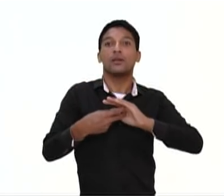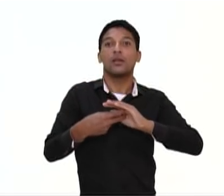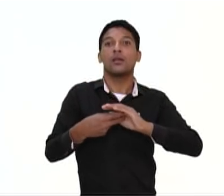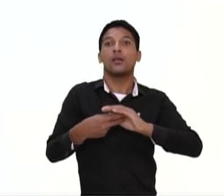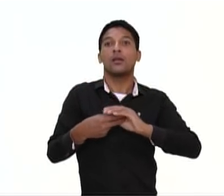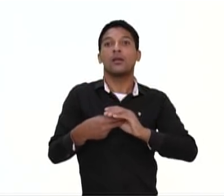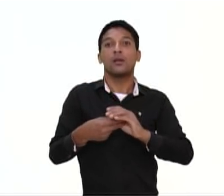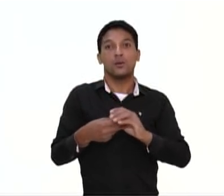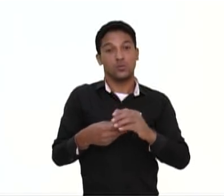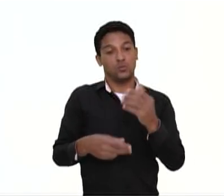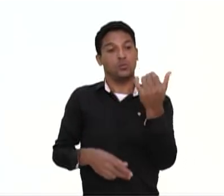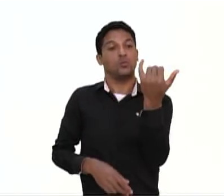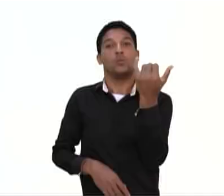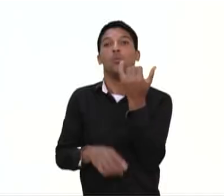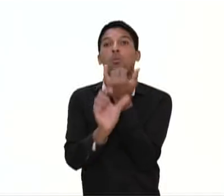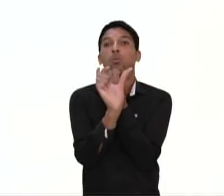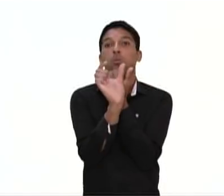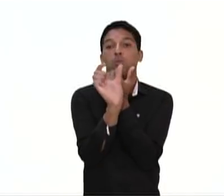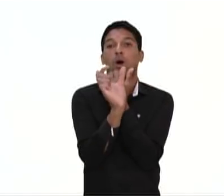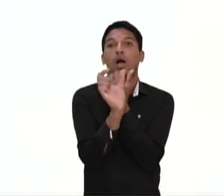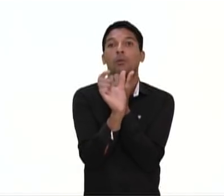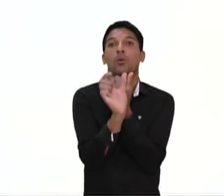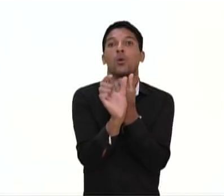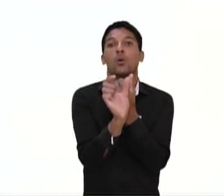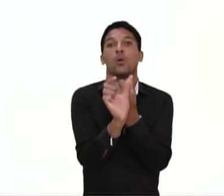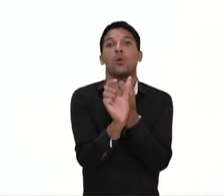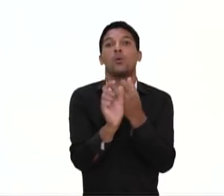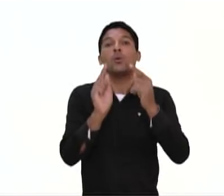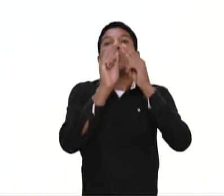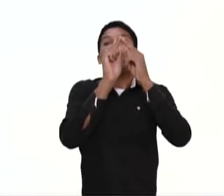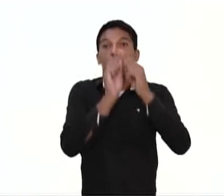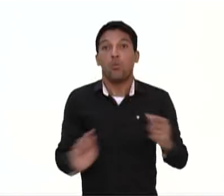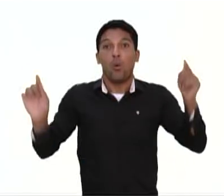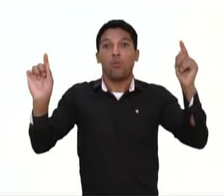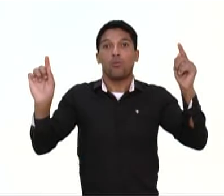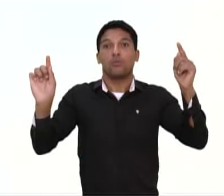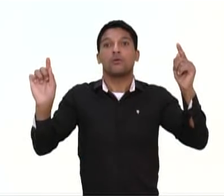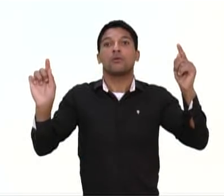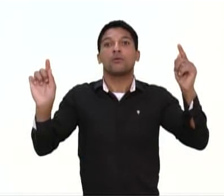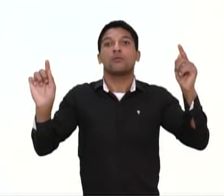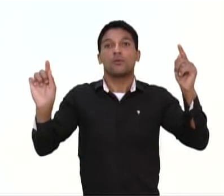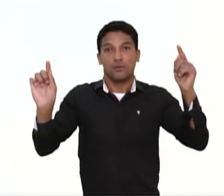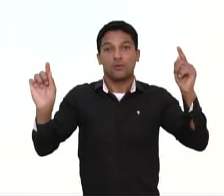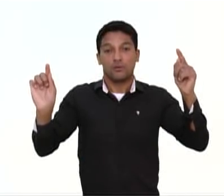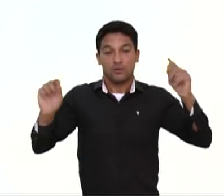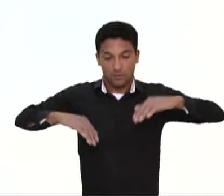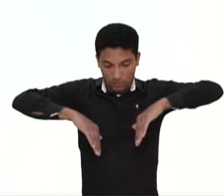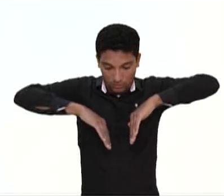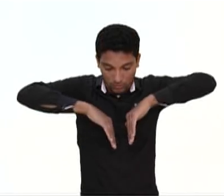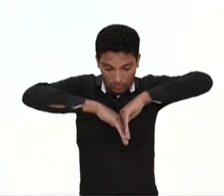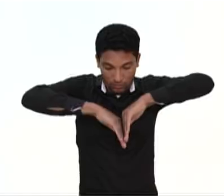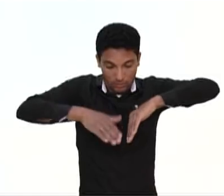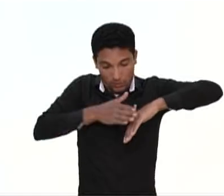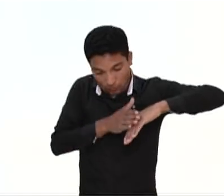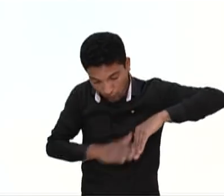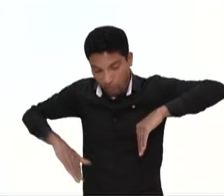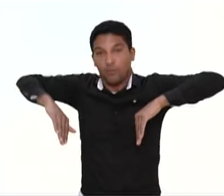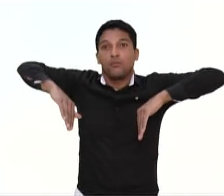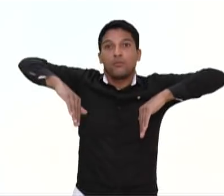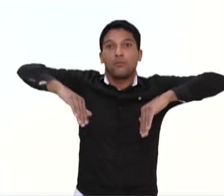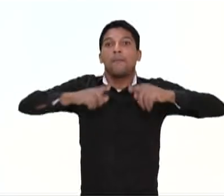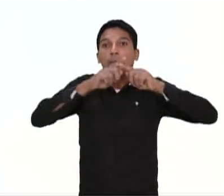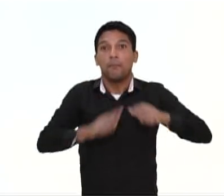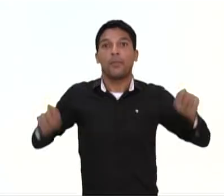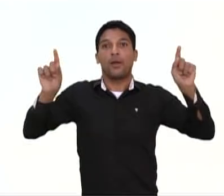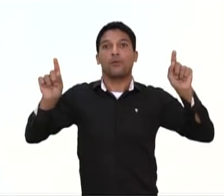parábola, né? Quanto menor o módulo, quanto menor o valor dele absoluto. Então, da aula passada aí, né,